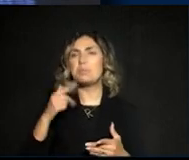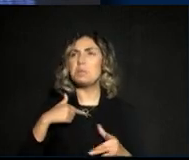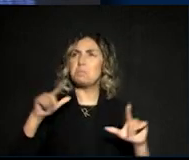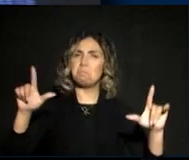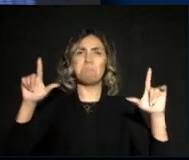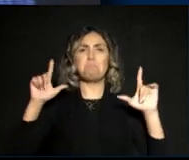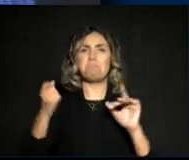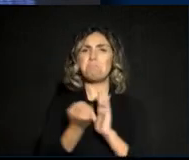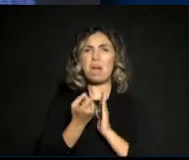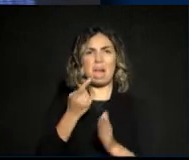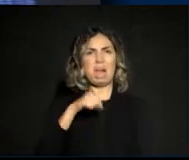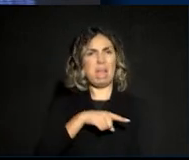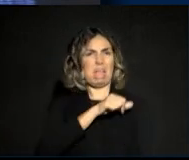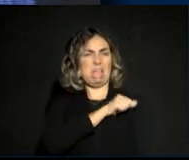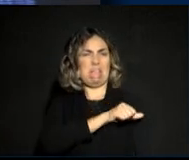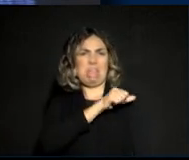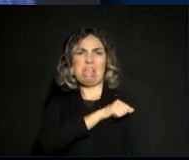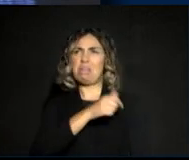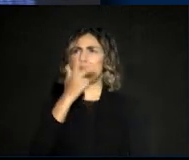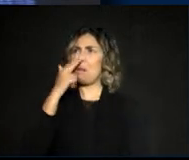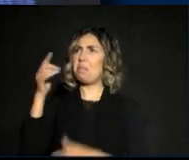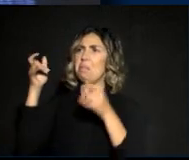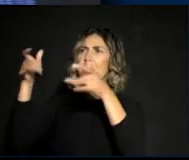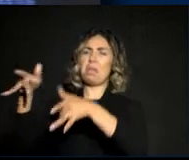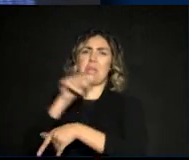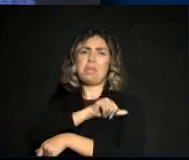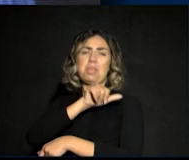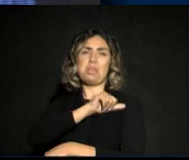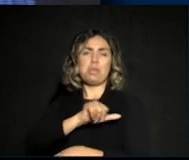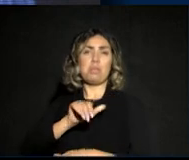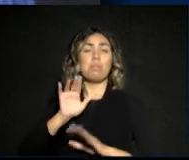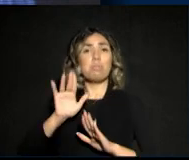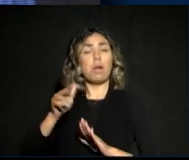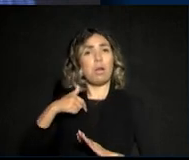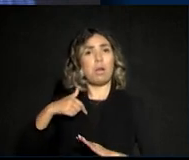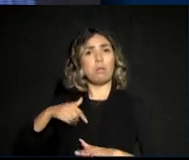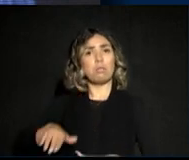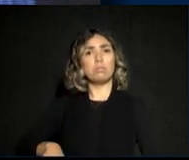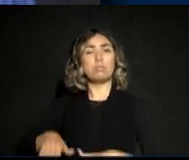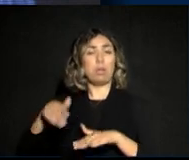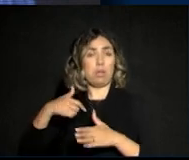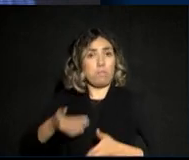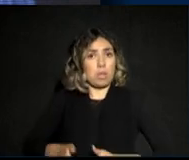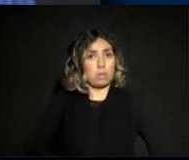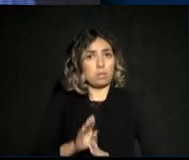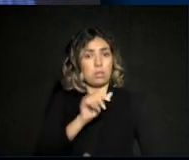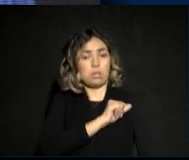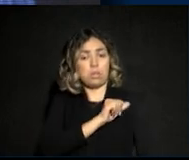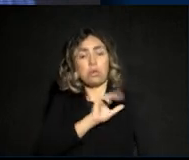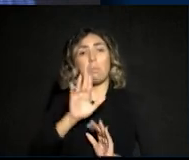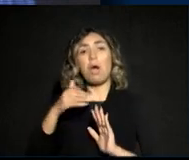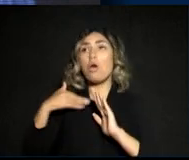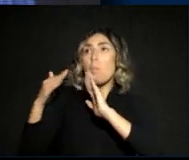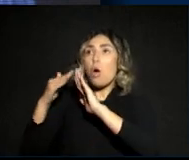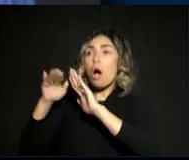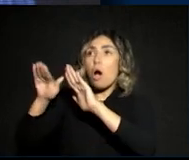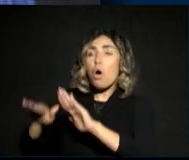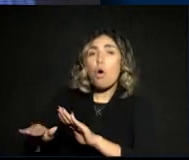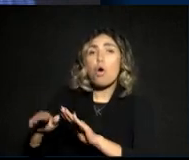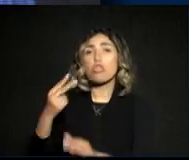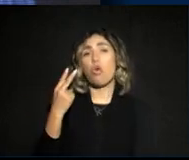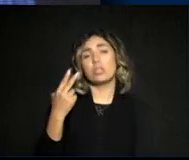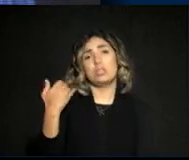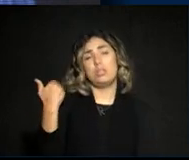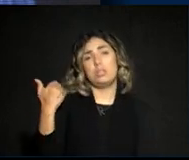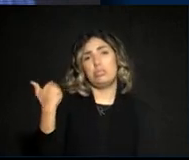rotular bastante né o carioca Forasteiro eu sou carioca que nasceu no Rio e morou no Rio até os dois anos de idade né voltou